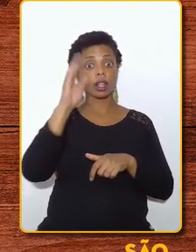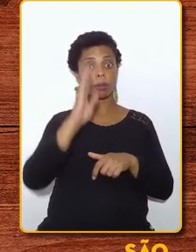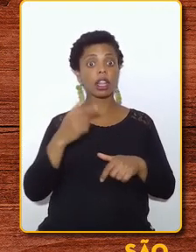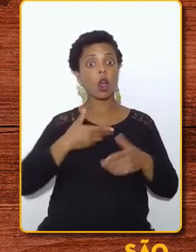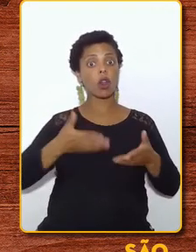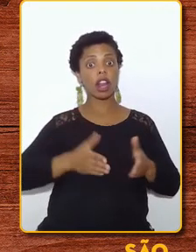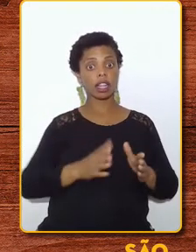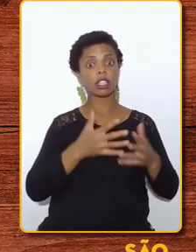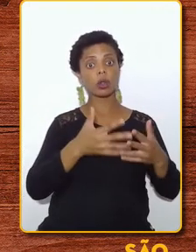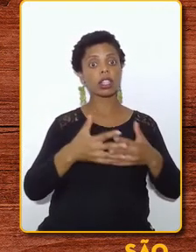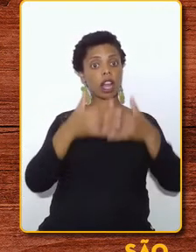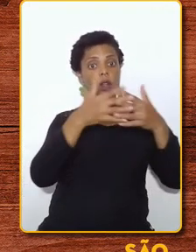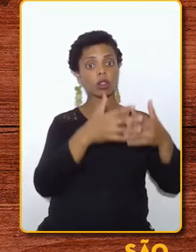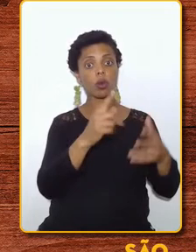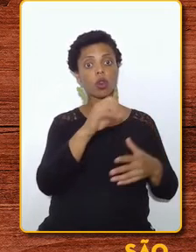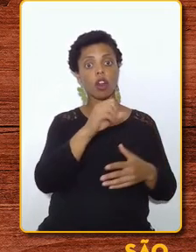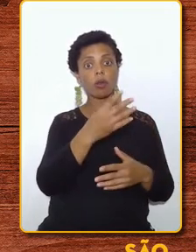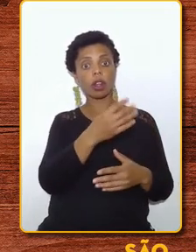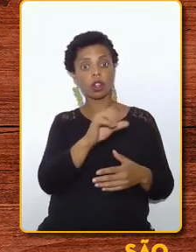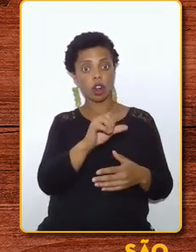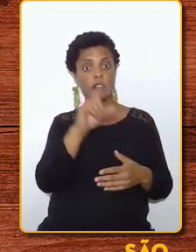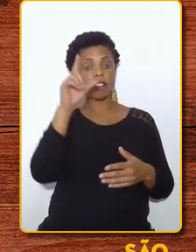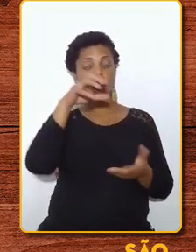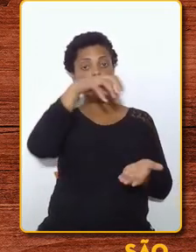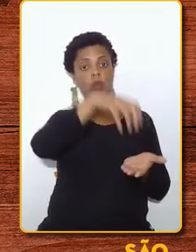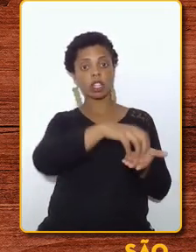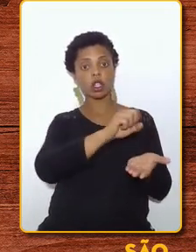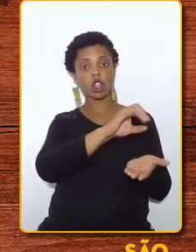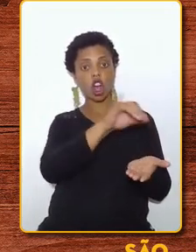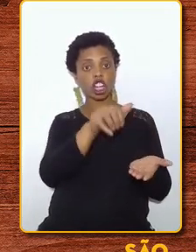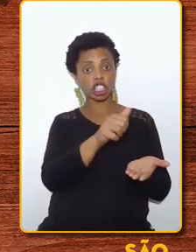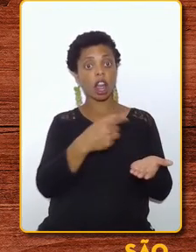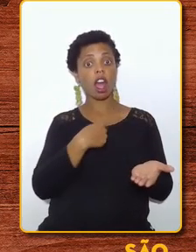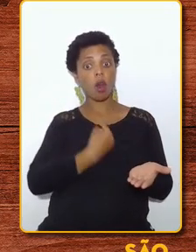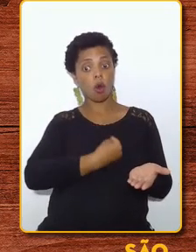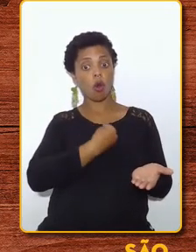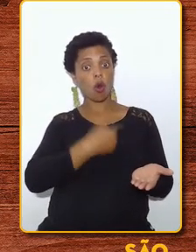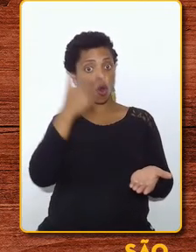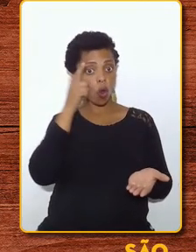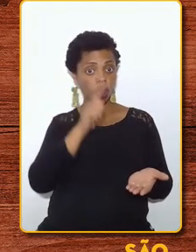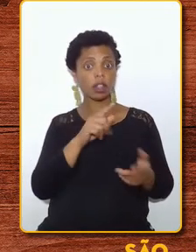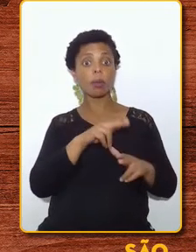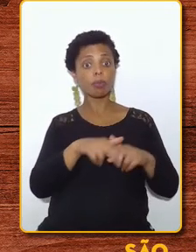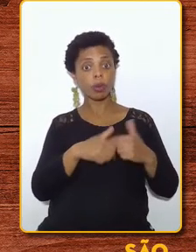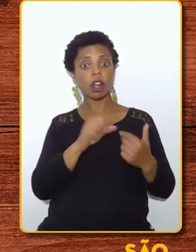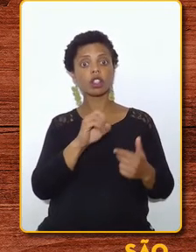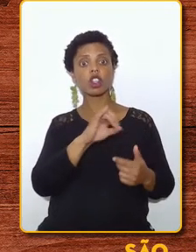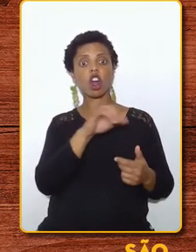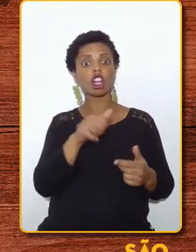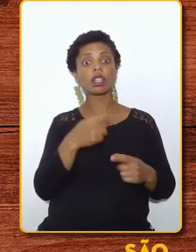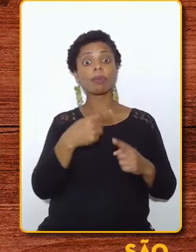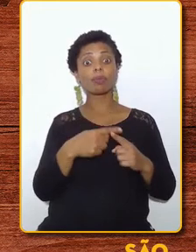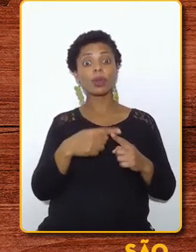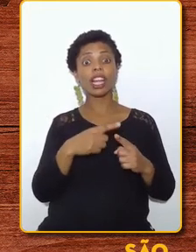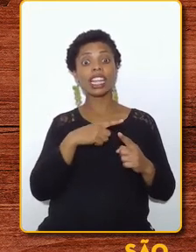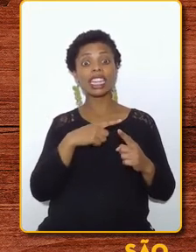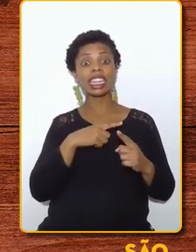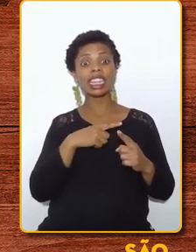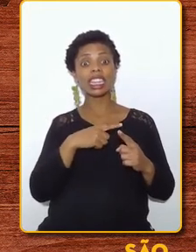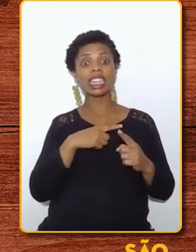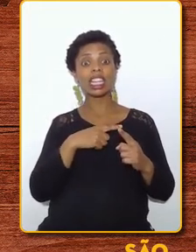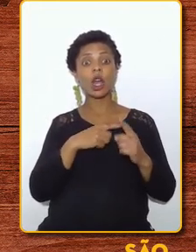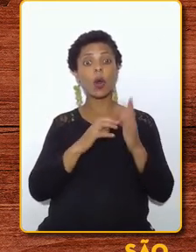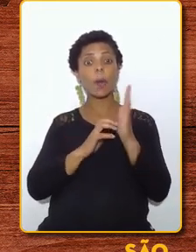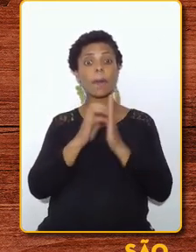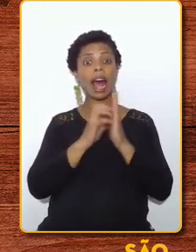num centro de soja. E eu sobrevivi graças a soja, que tinha uma alergia a todos os